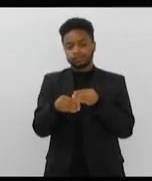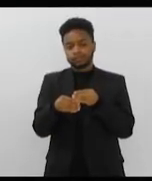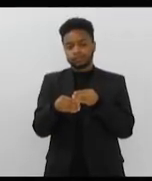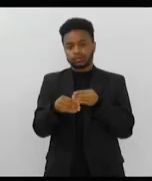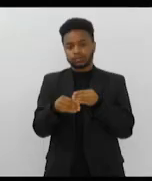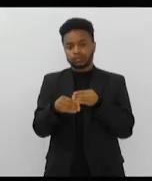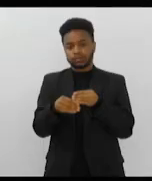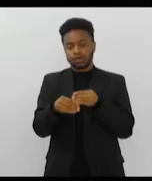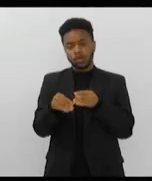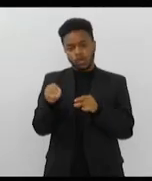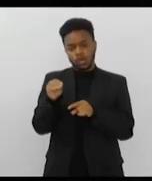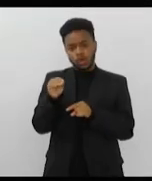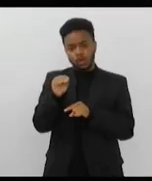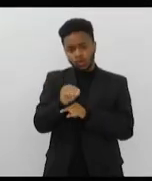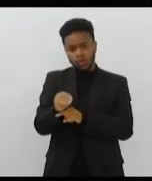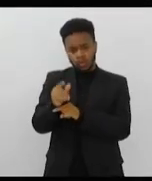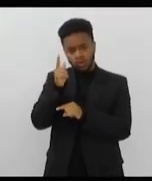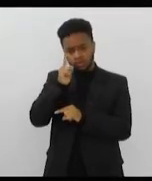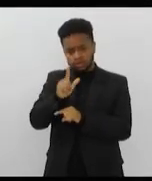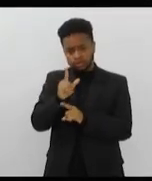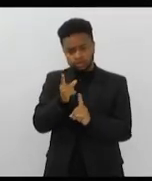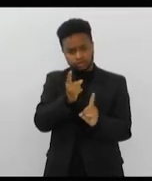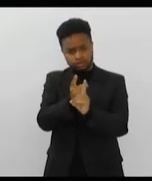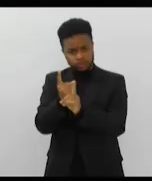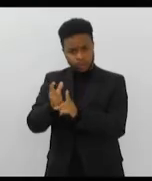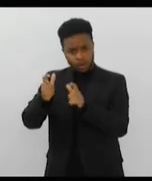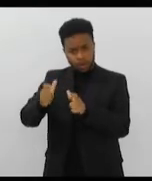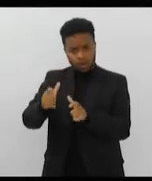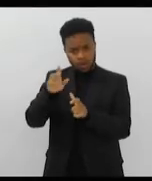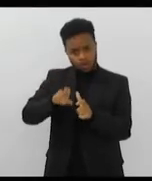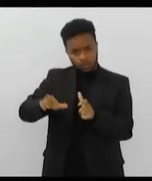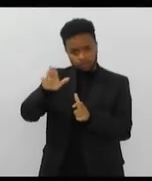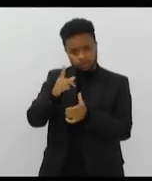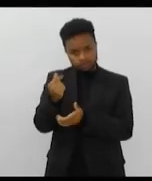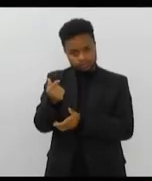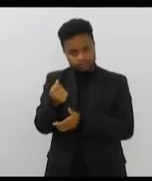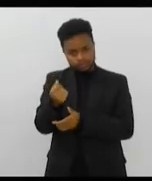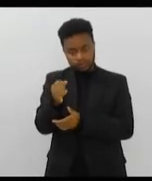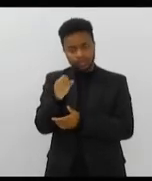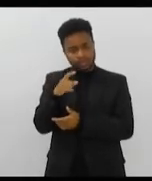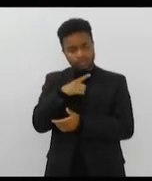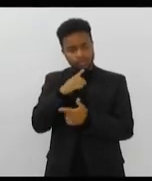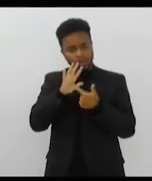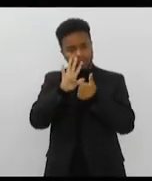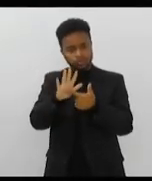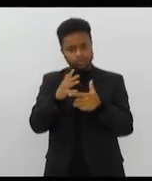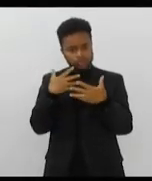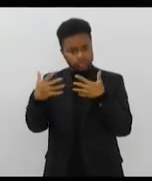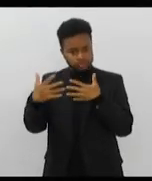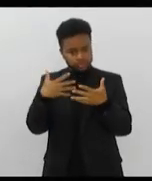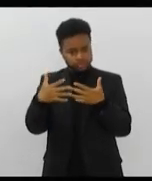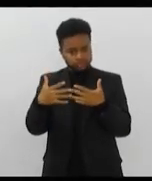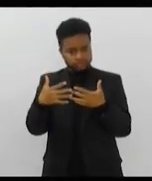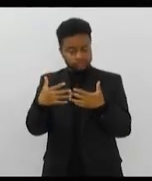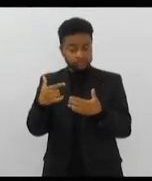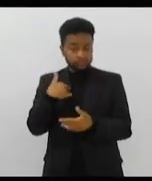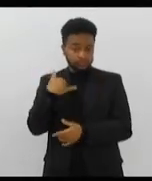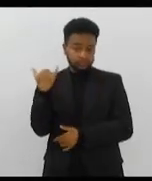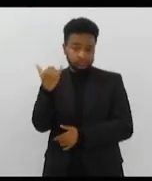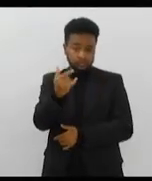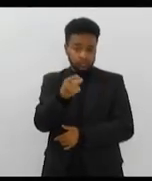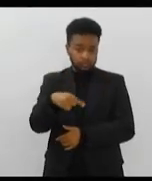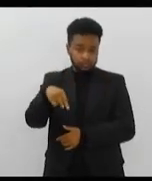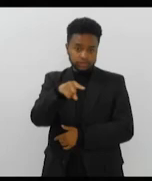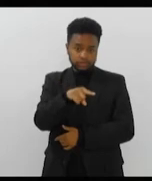cuidou da rastreabilidade? Ela cuidou da transparência? Eu diria a Vossa